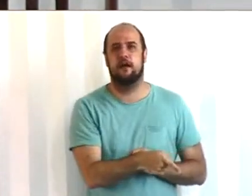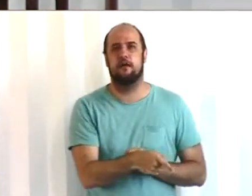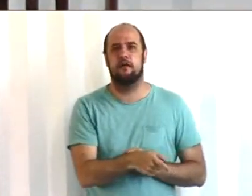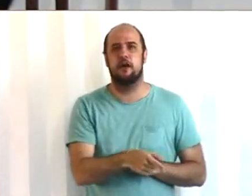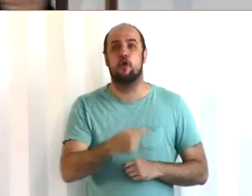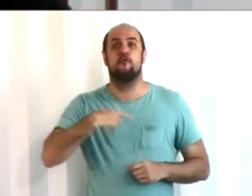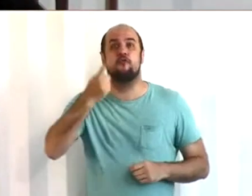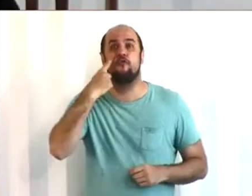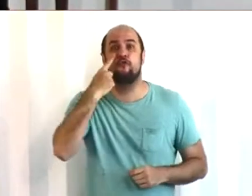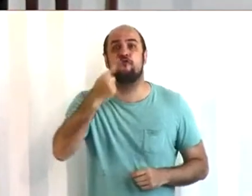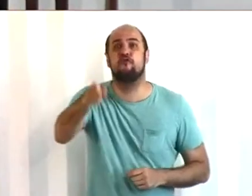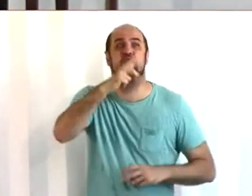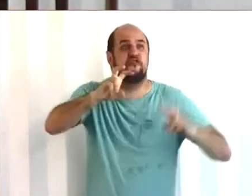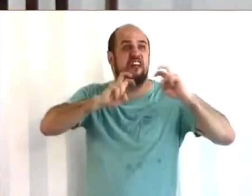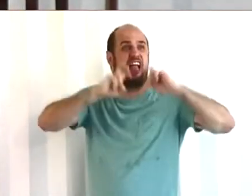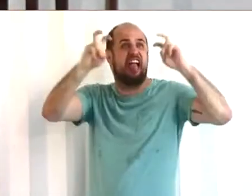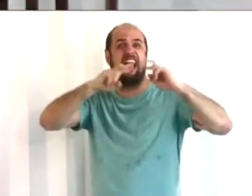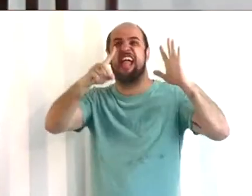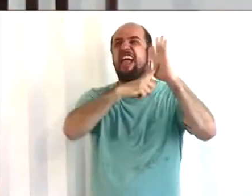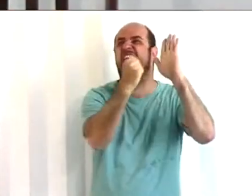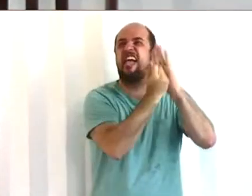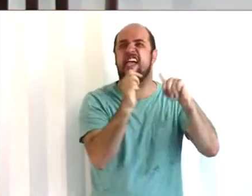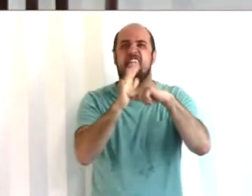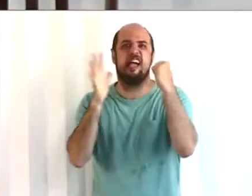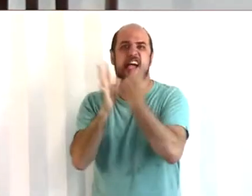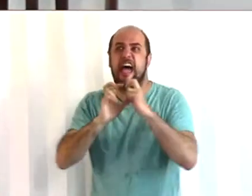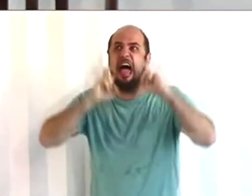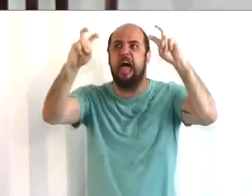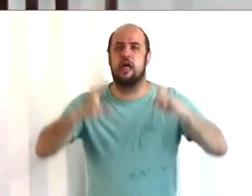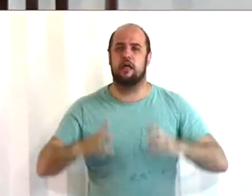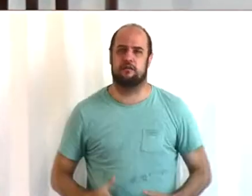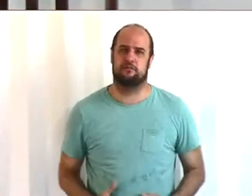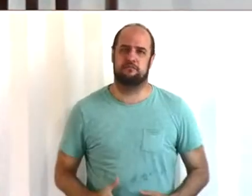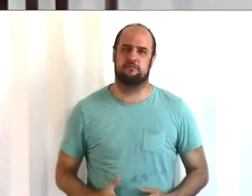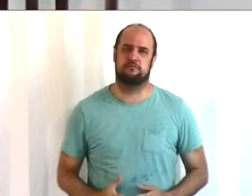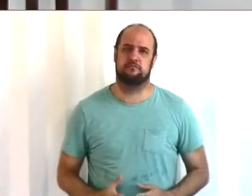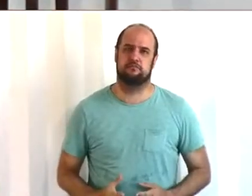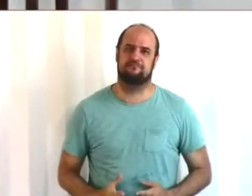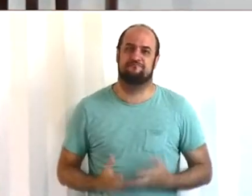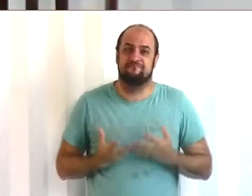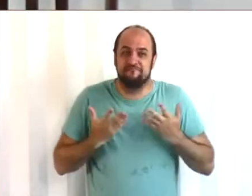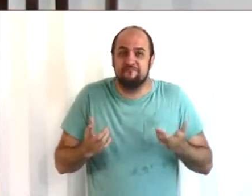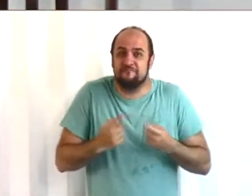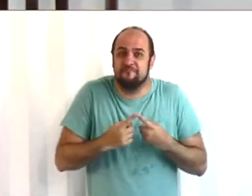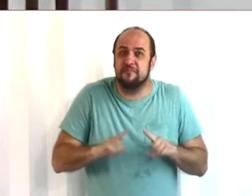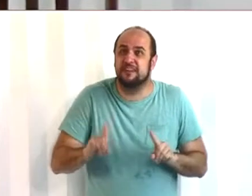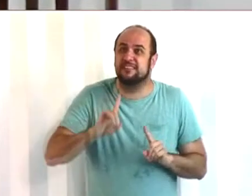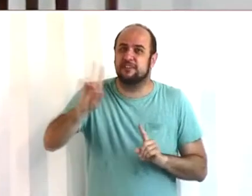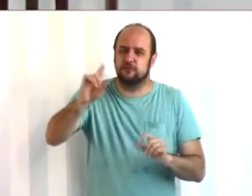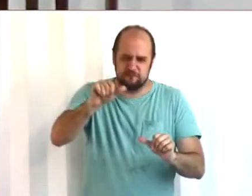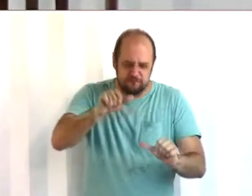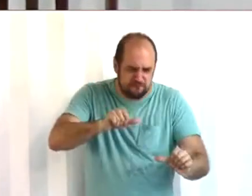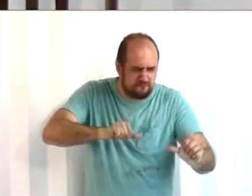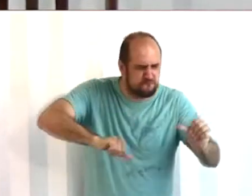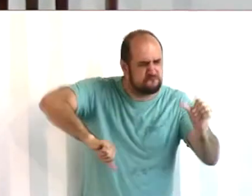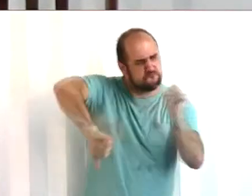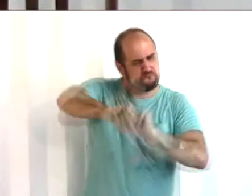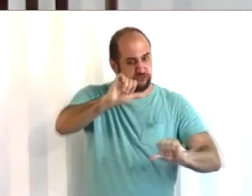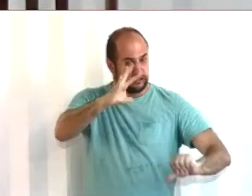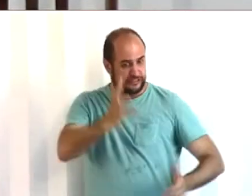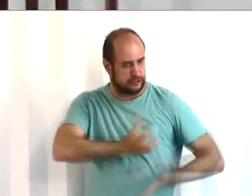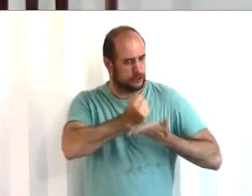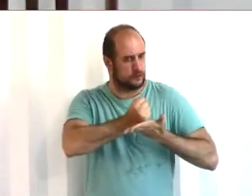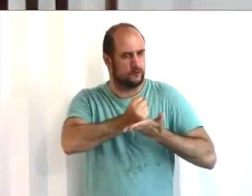estava lá e eu vi vocês gritando: crucifiquem-no, crucifiquem-no. mas Deus o transformou em Salvador